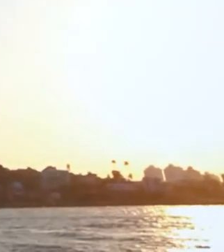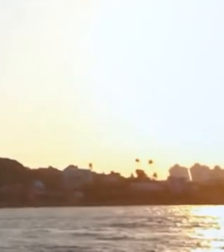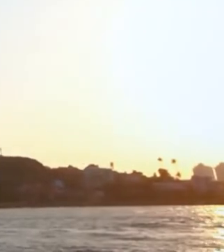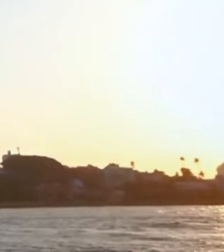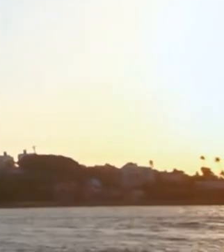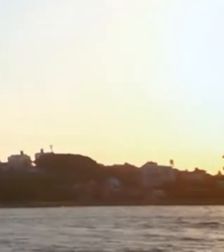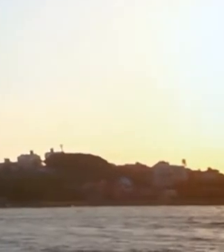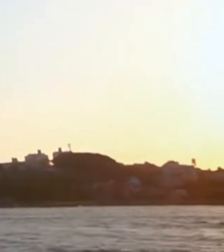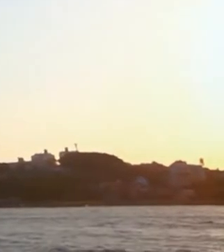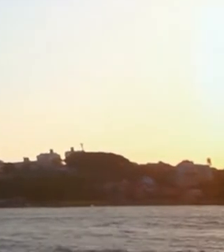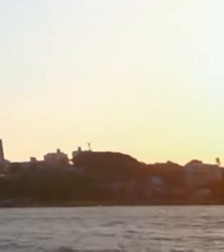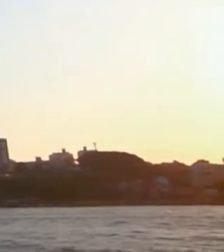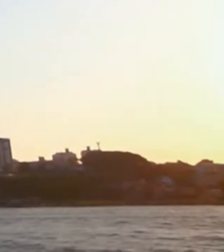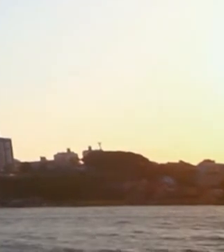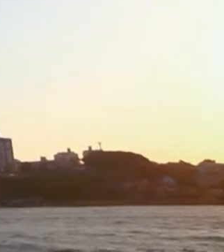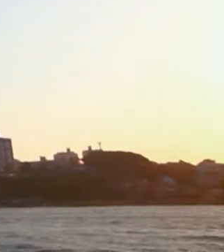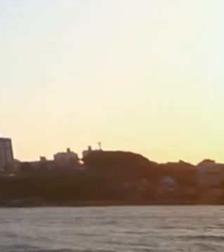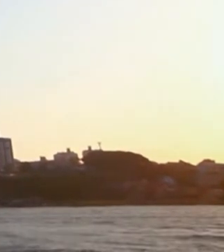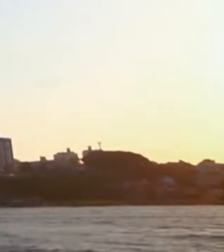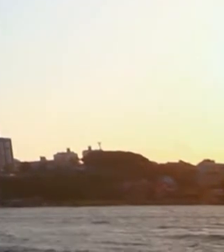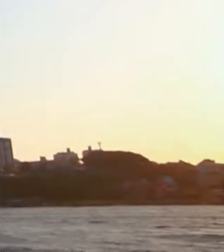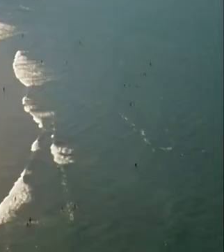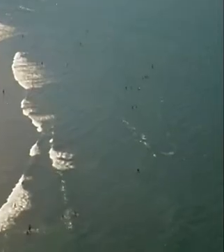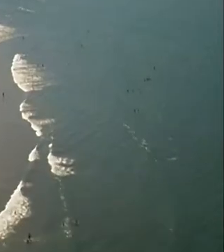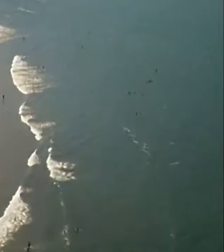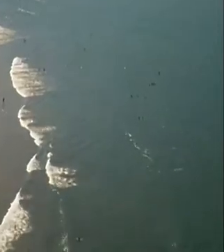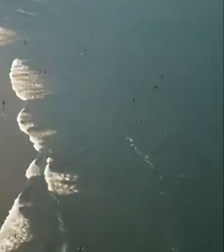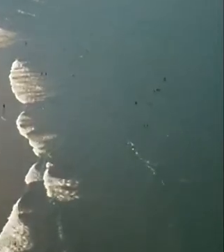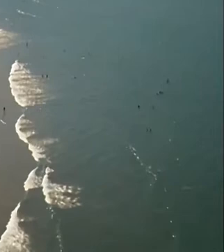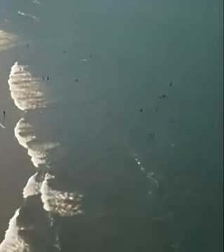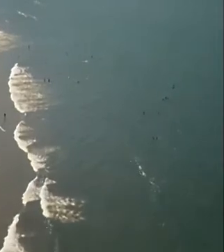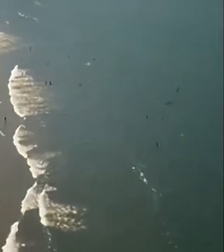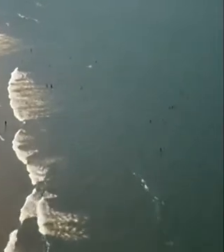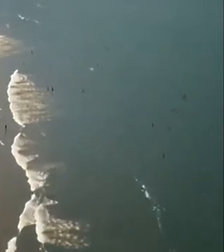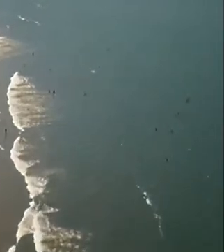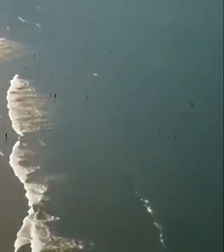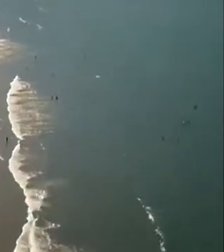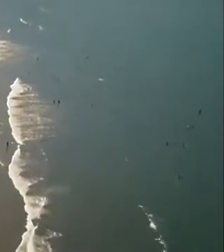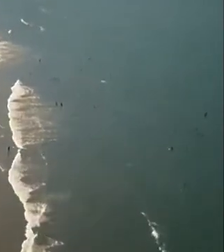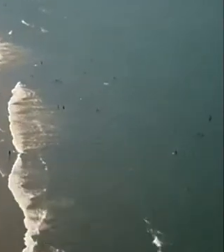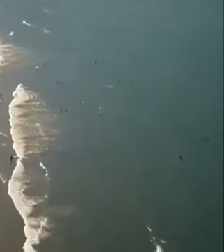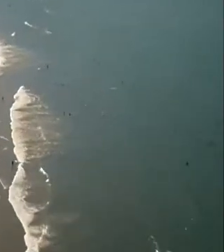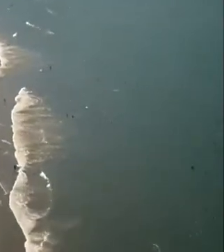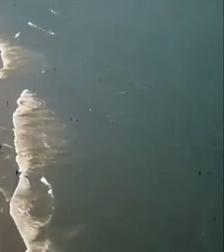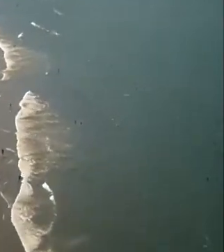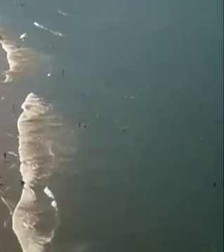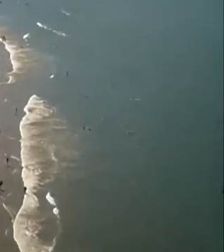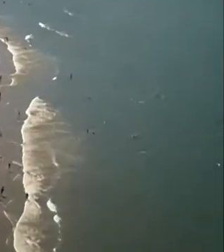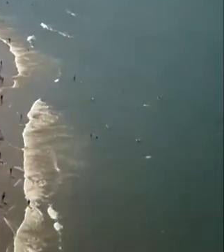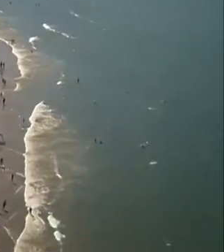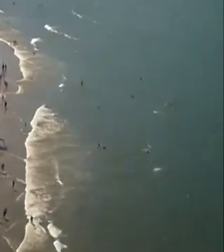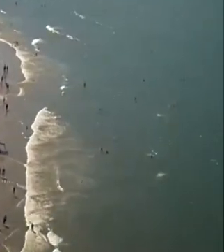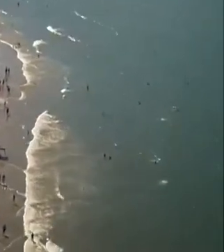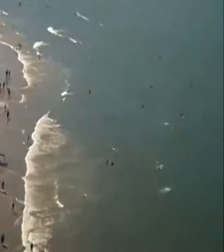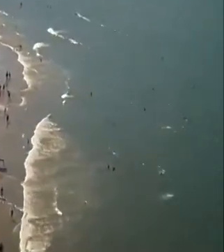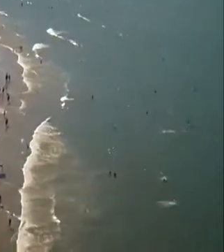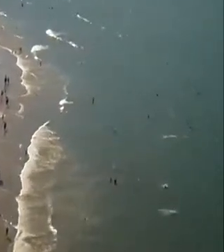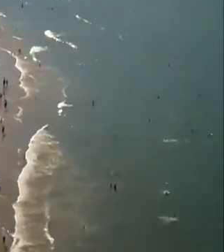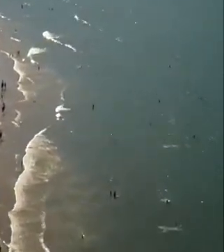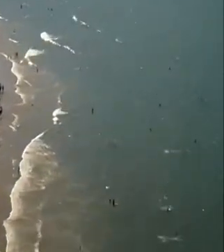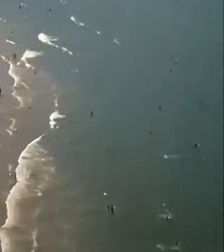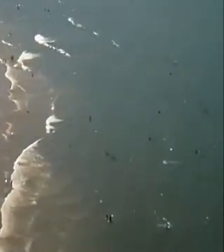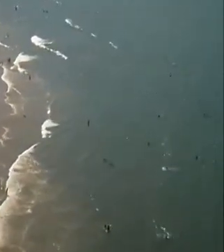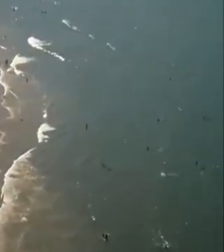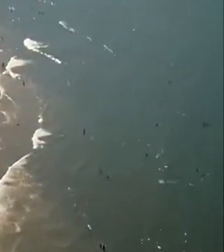tem, nem tem, te adora a própria morte, terra morada. Entre outras duas, tem Brasil, a